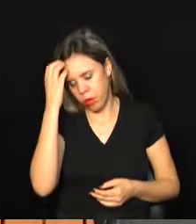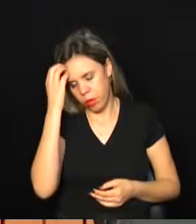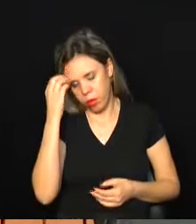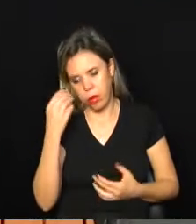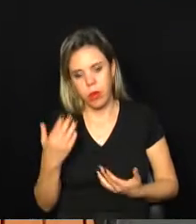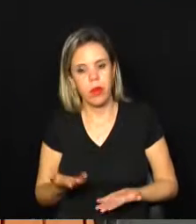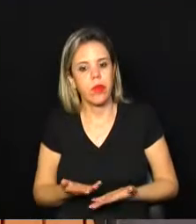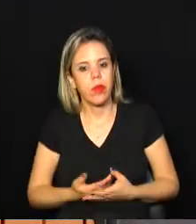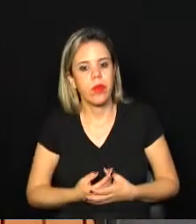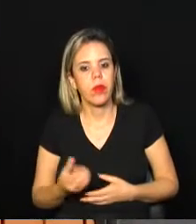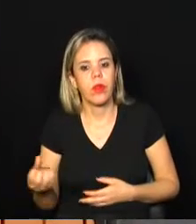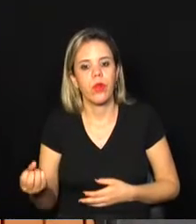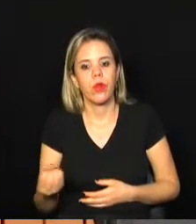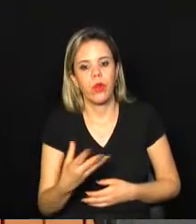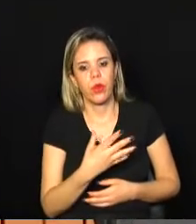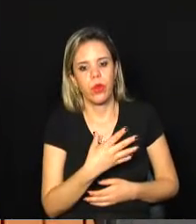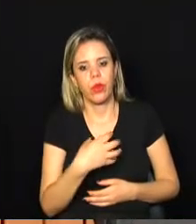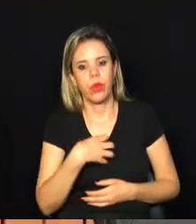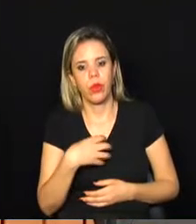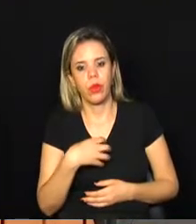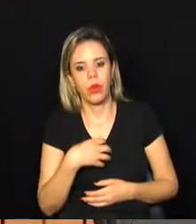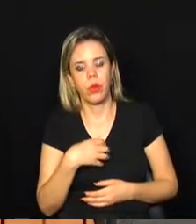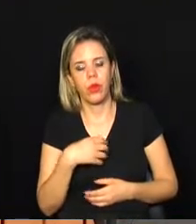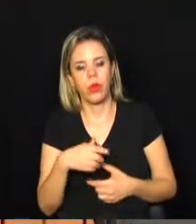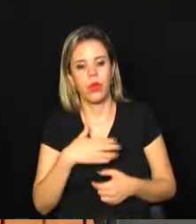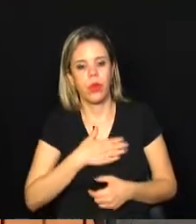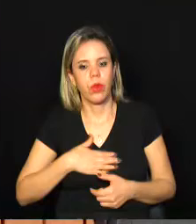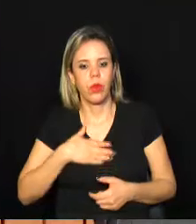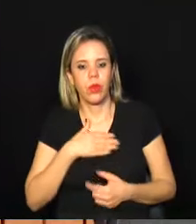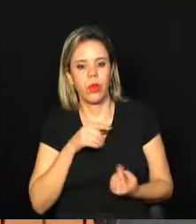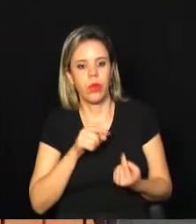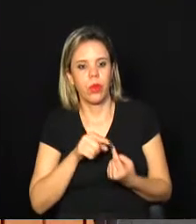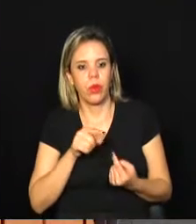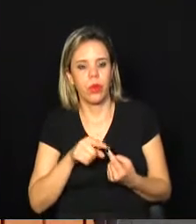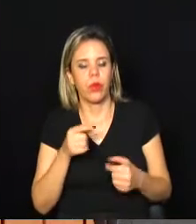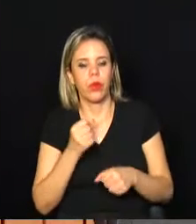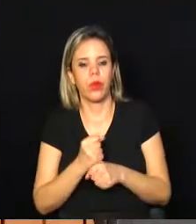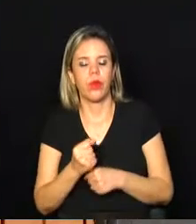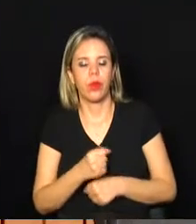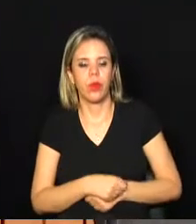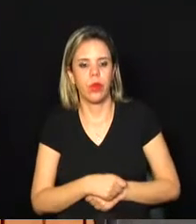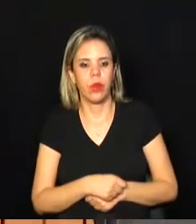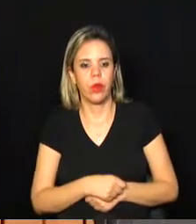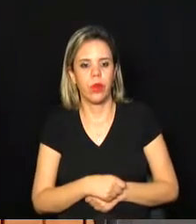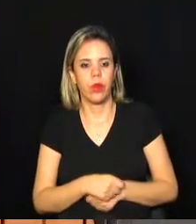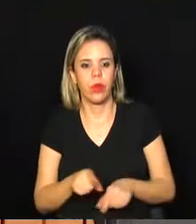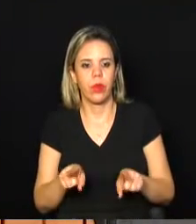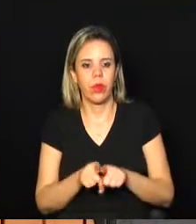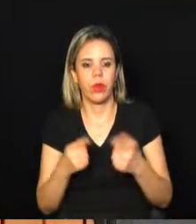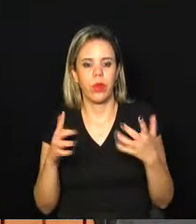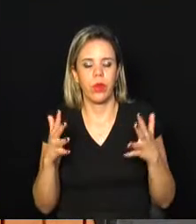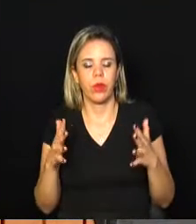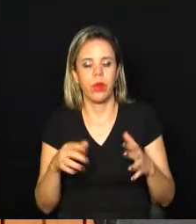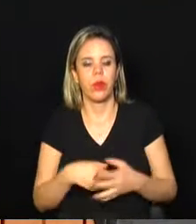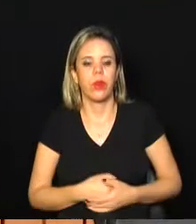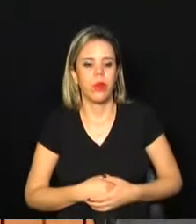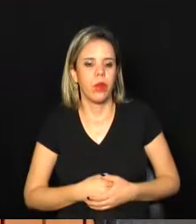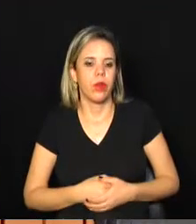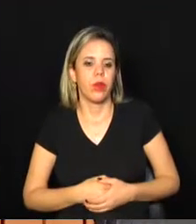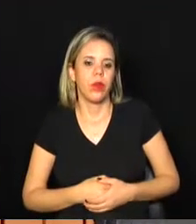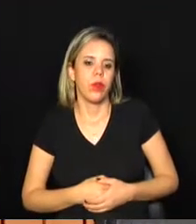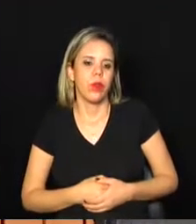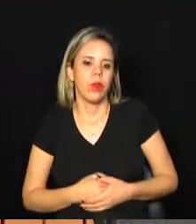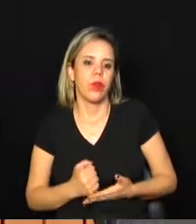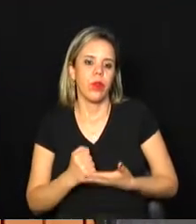aquele novo novo método de revitalização e eu também parabenizo o senhor também que